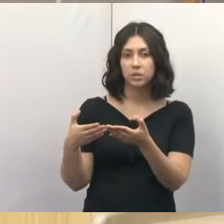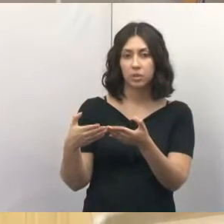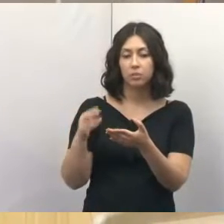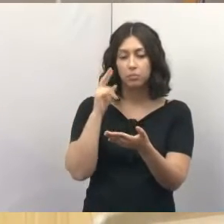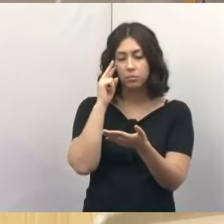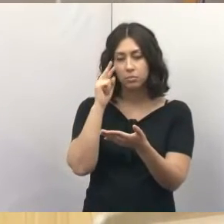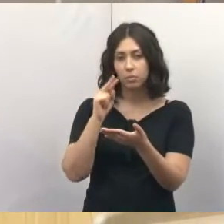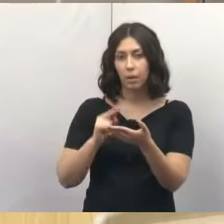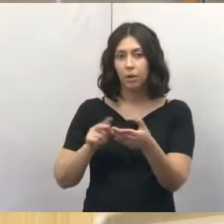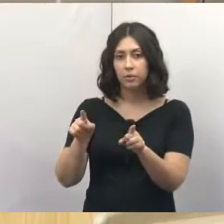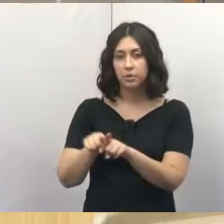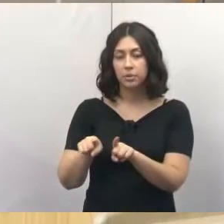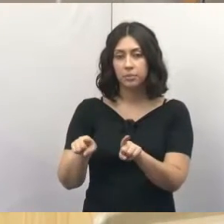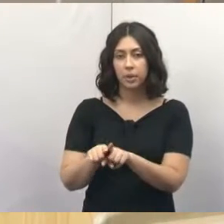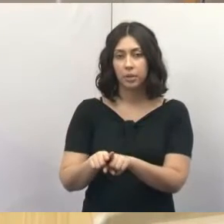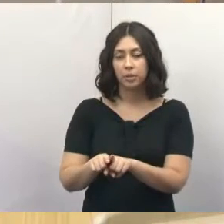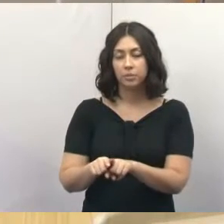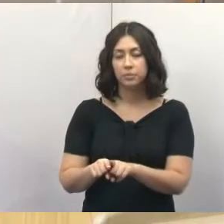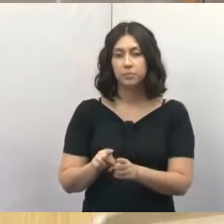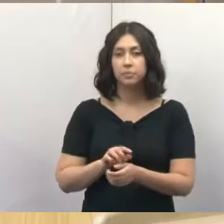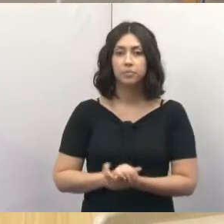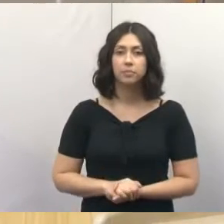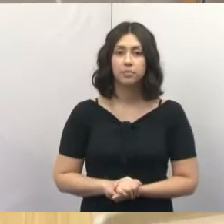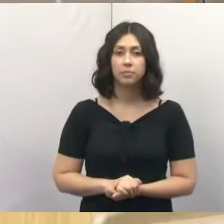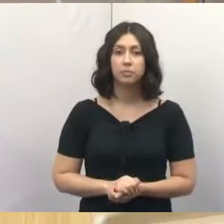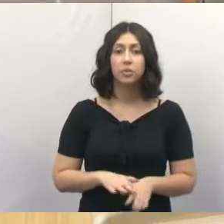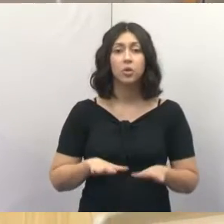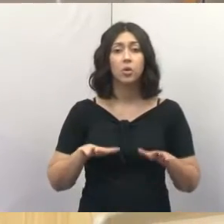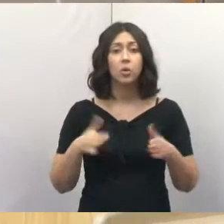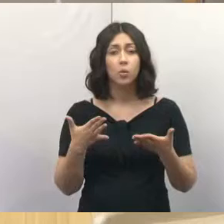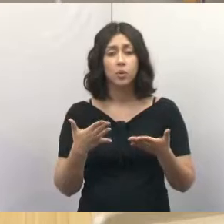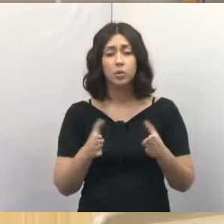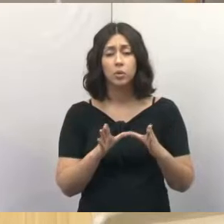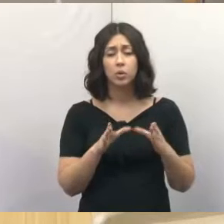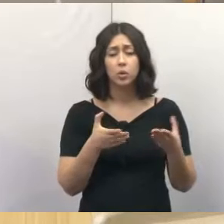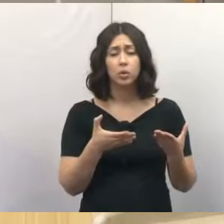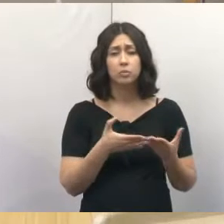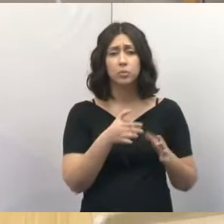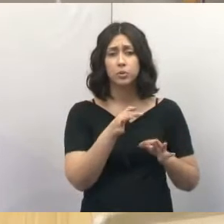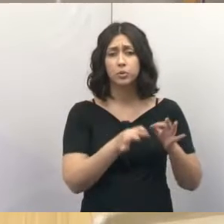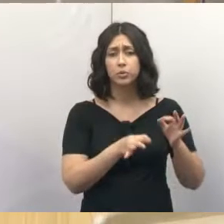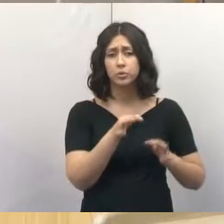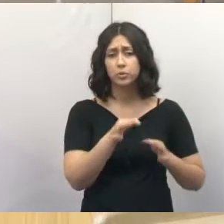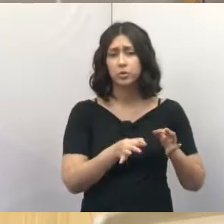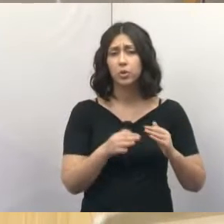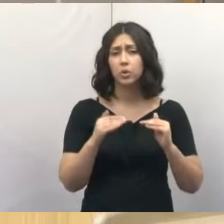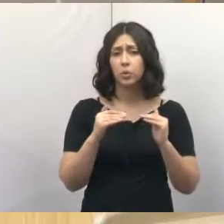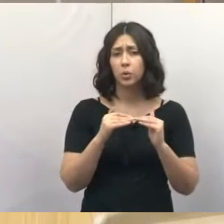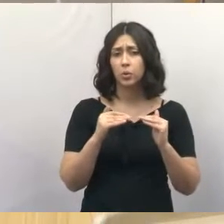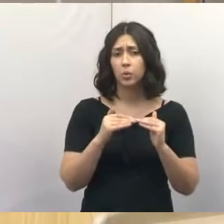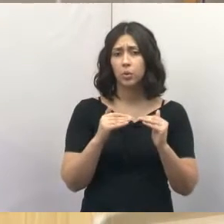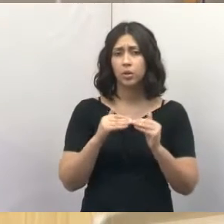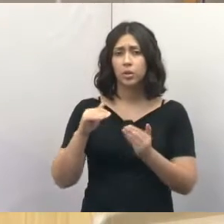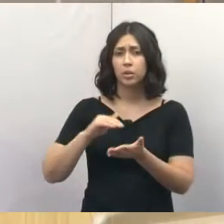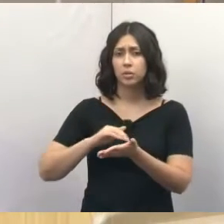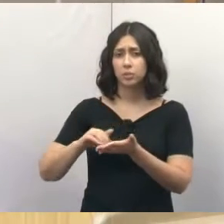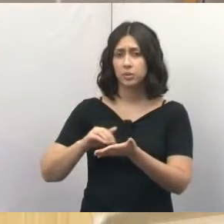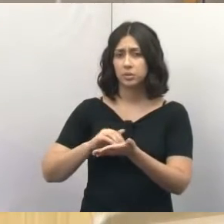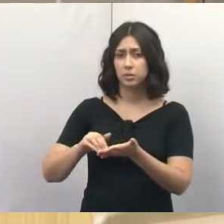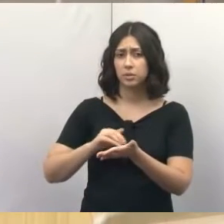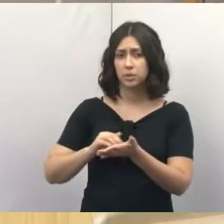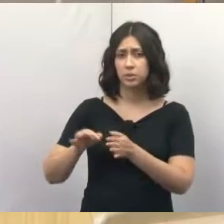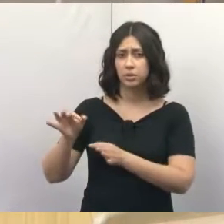do mérito. Parágrafo 11. Quando o parecer da Comissão de Constituição e Justiça manifestar concordância com a avaliação da Secretaria de Assuntos